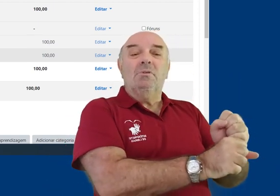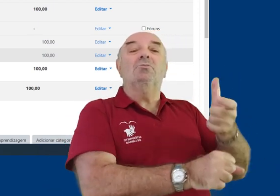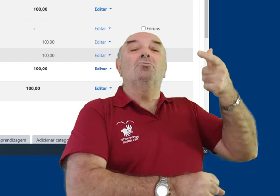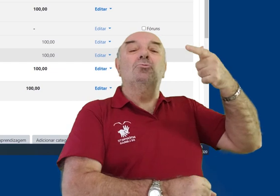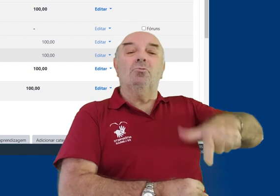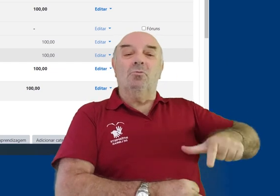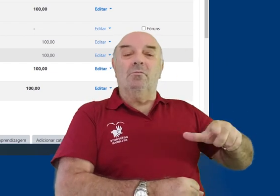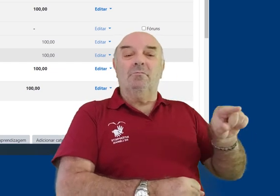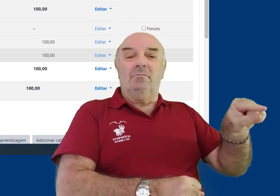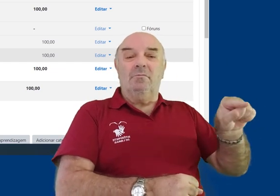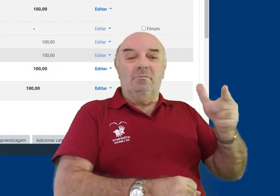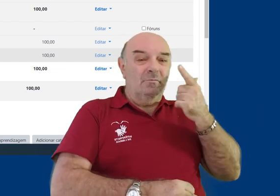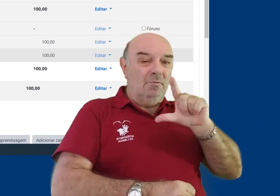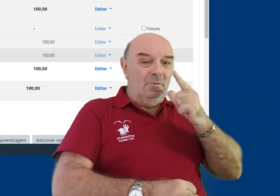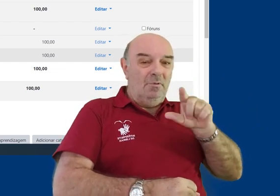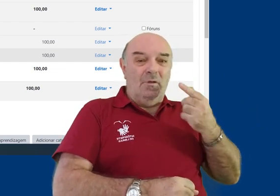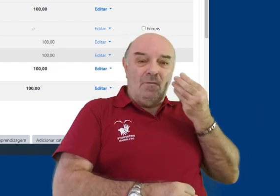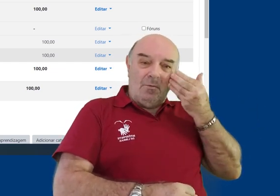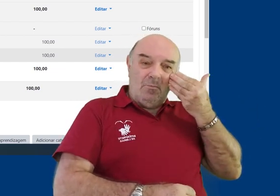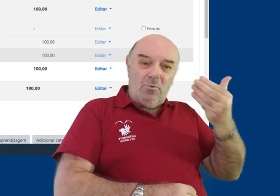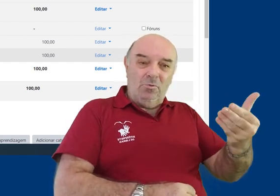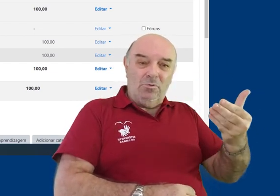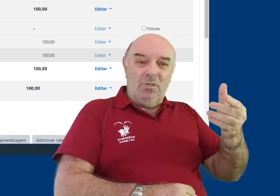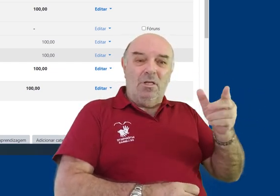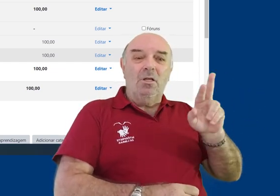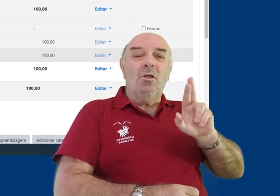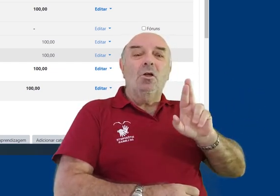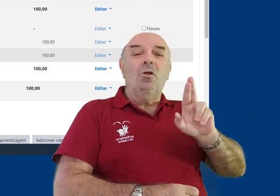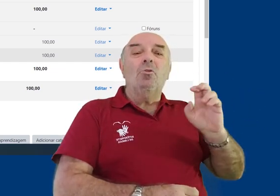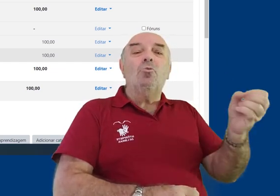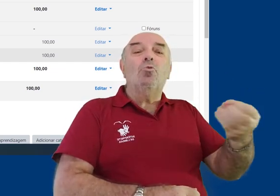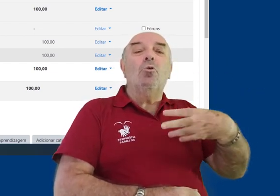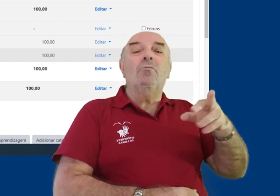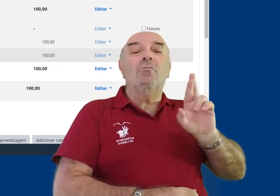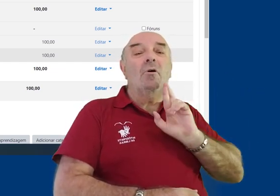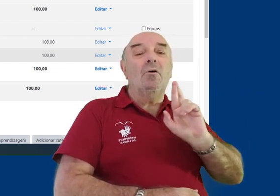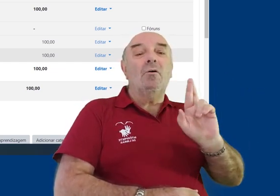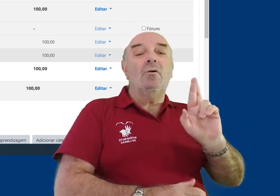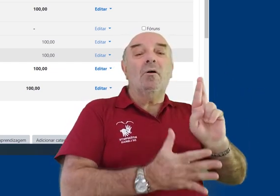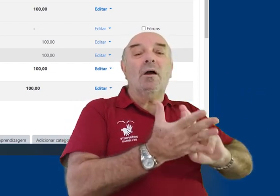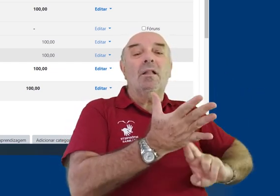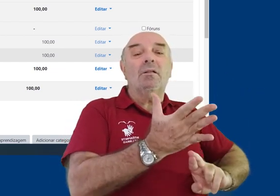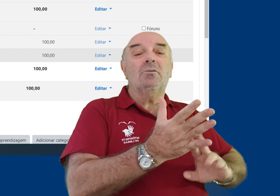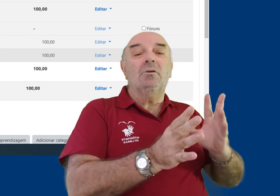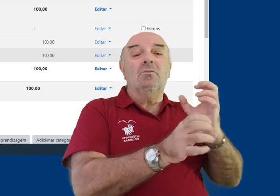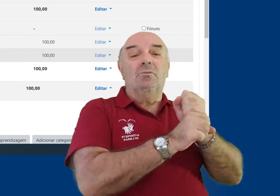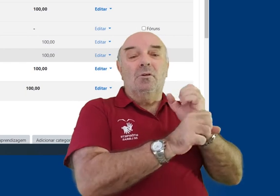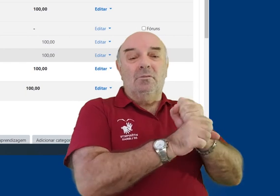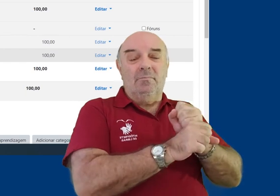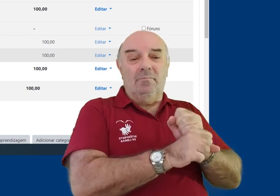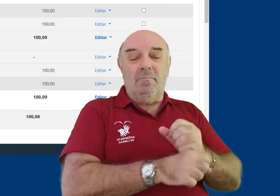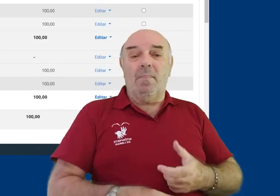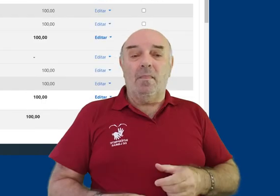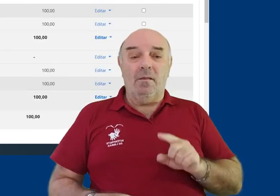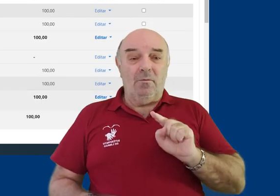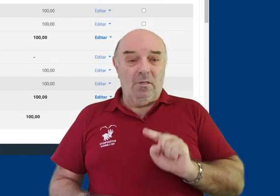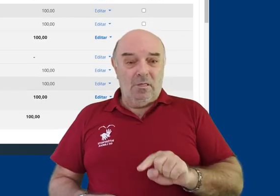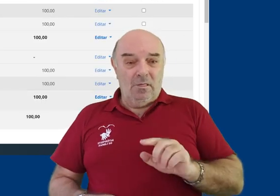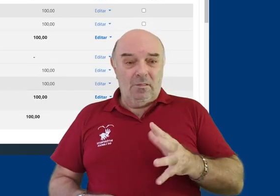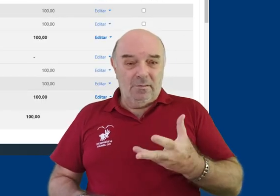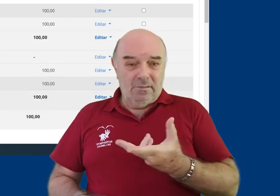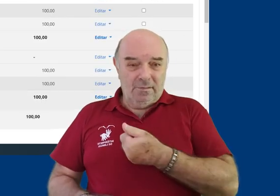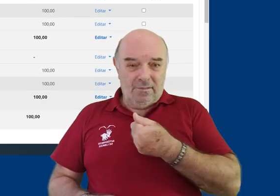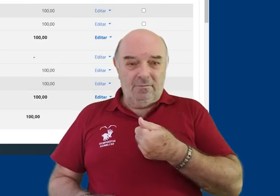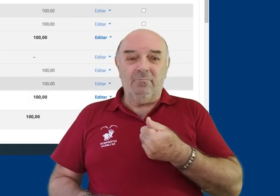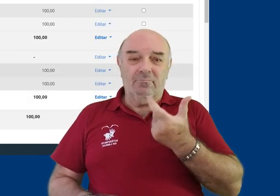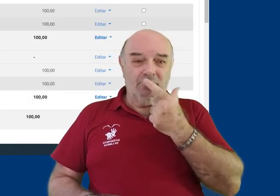das notas para os estudantes novamente e apresentará um novo relatório de nota.